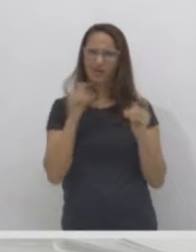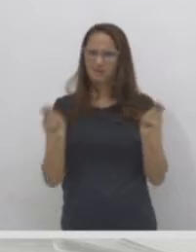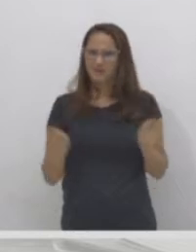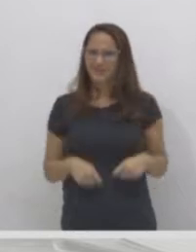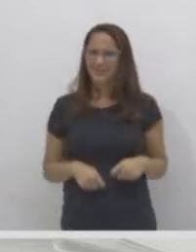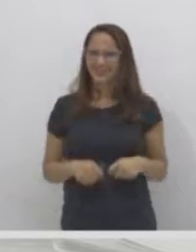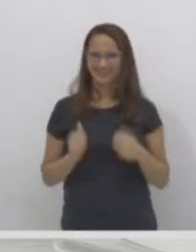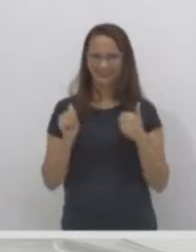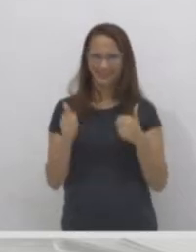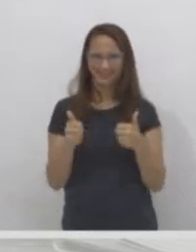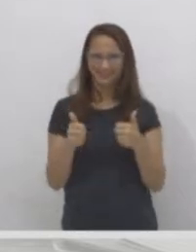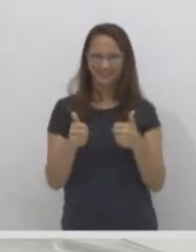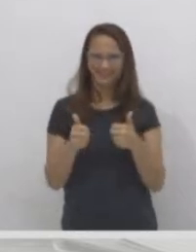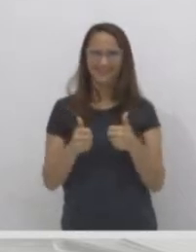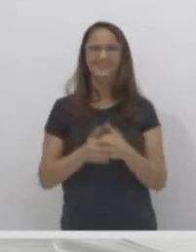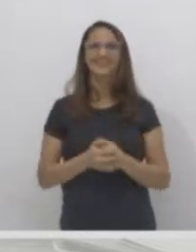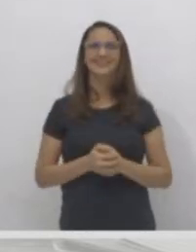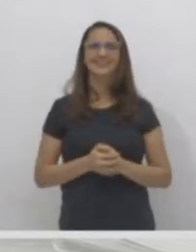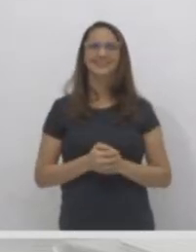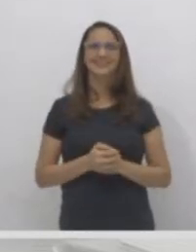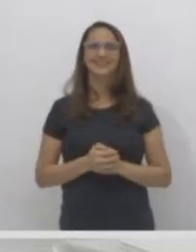ok? Vamos lá, então.